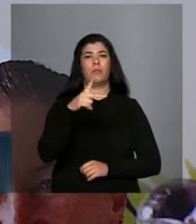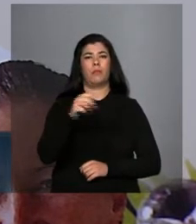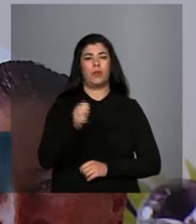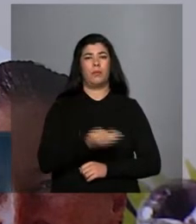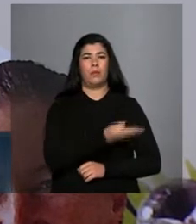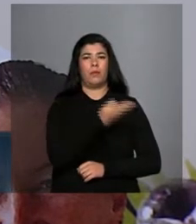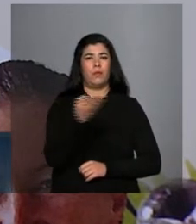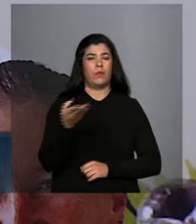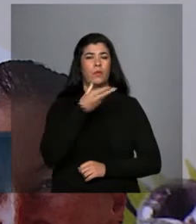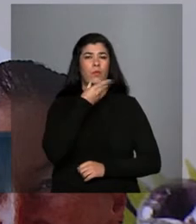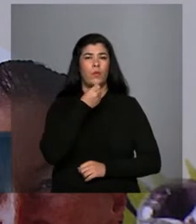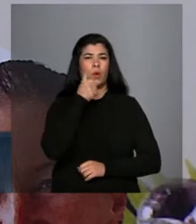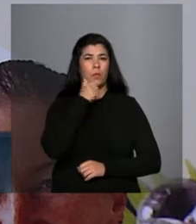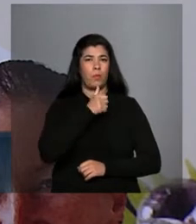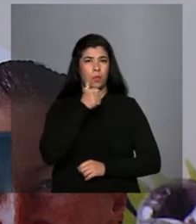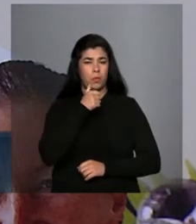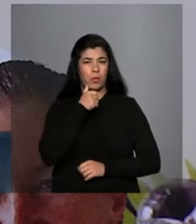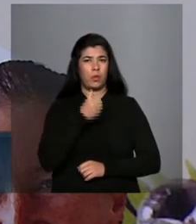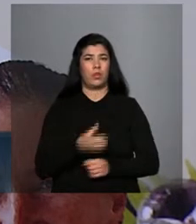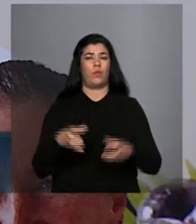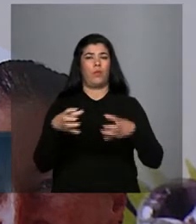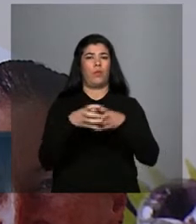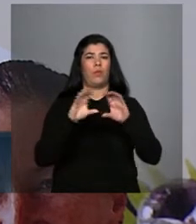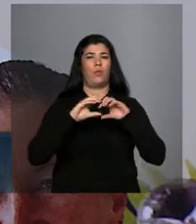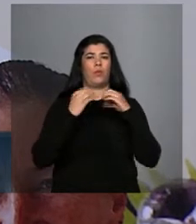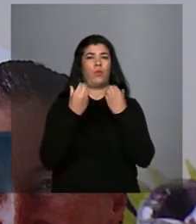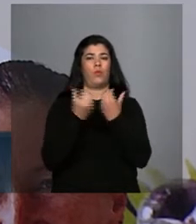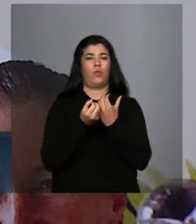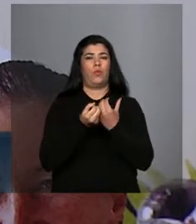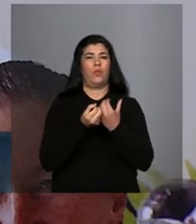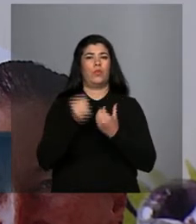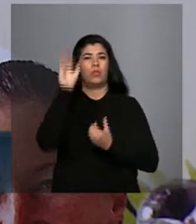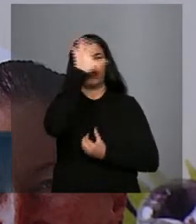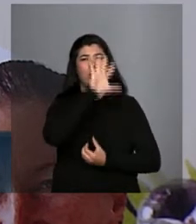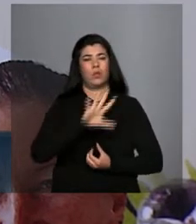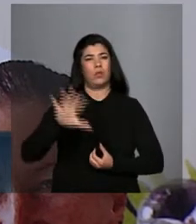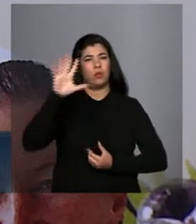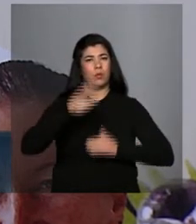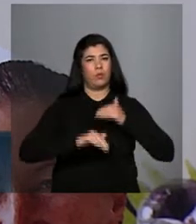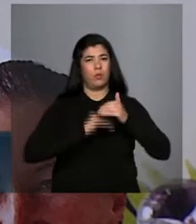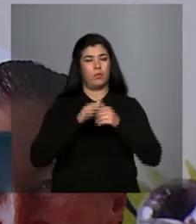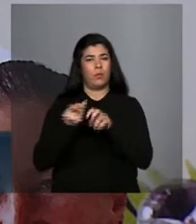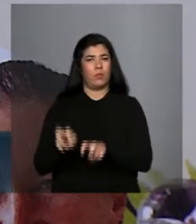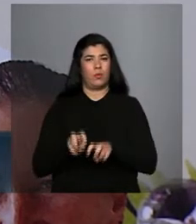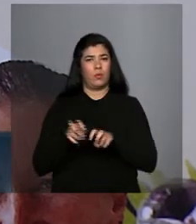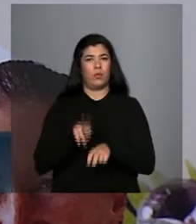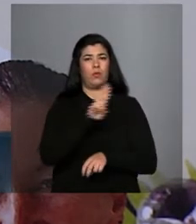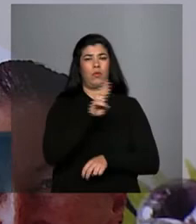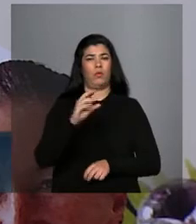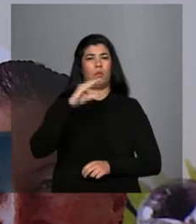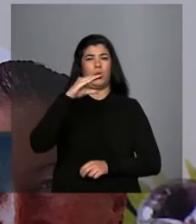senhores, membros do Conselho Nacional de Desenvolvimento Rural Sustentável, CONDRAF.